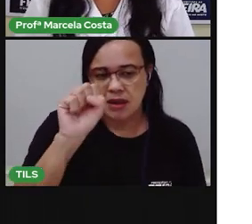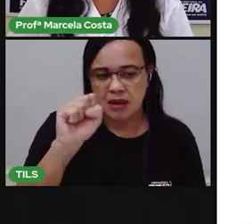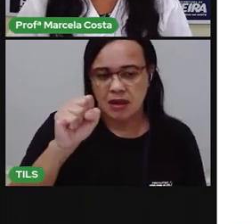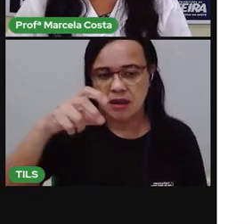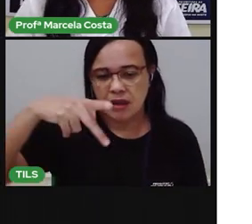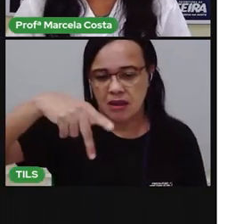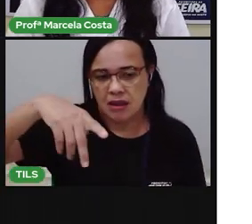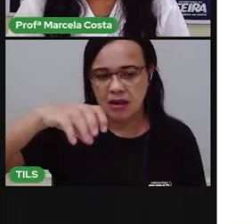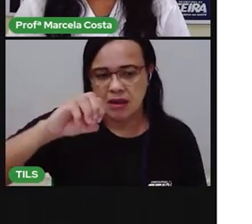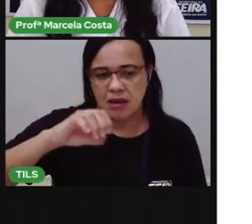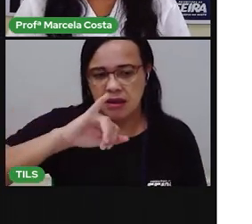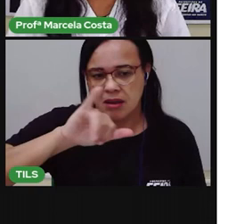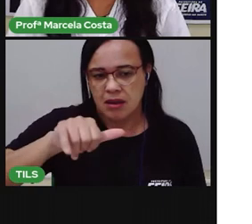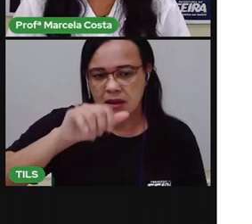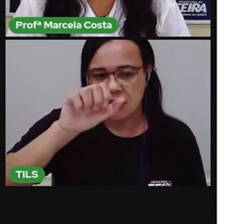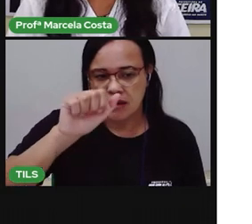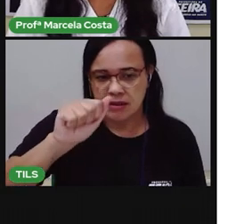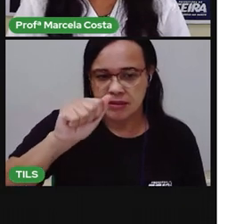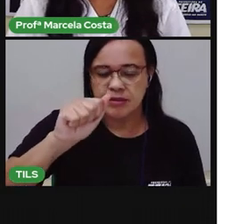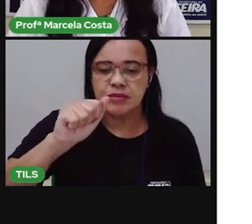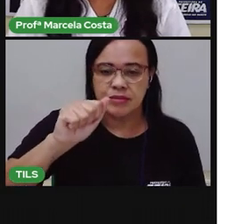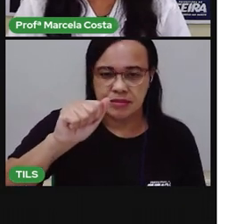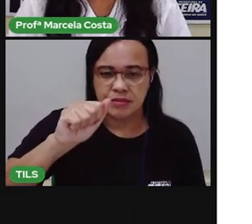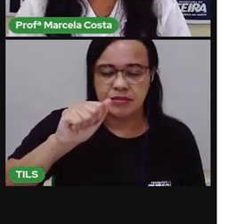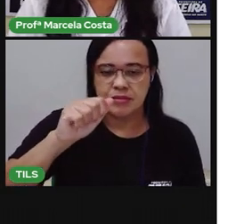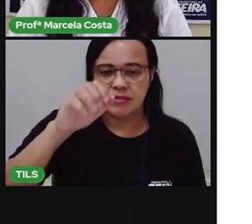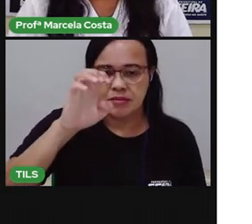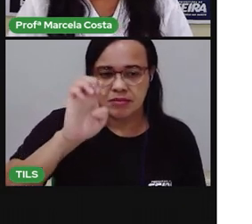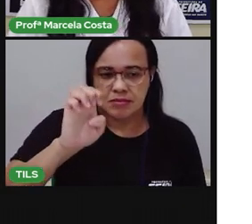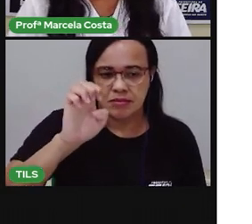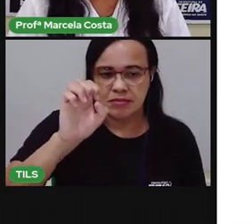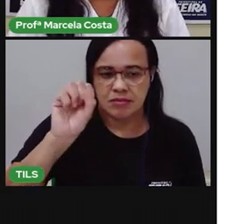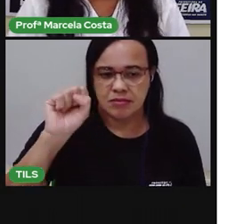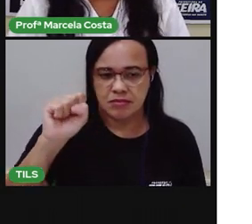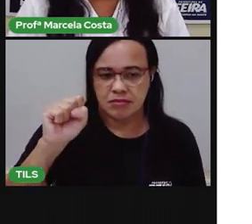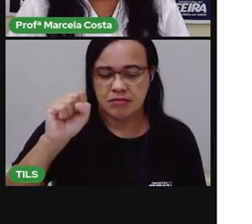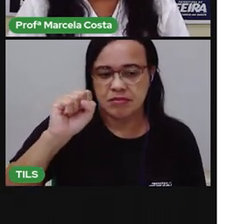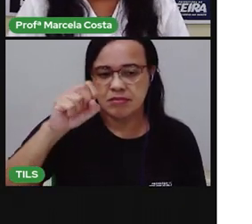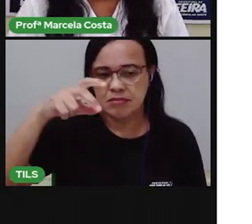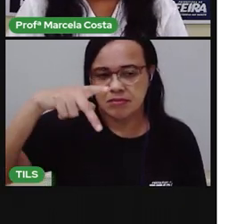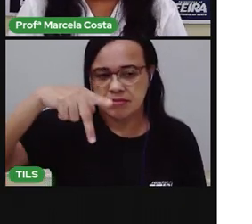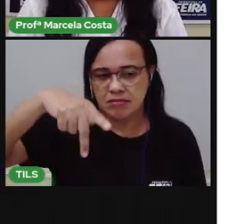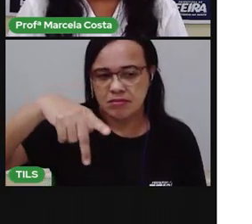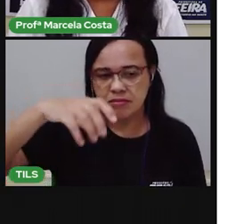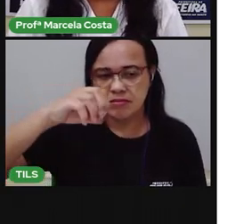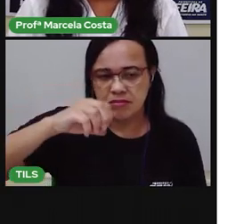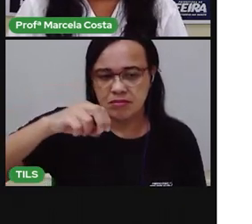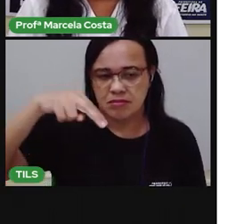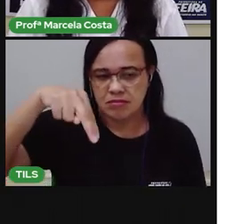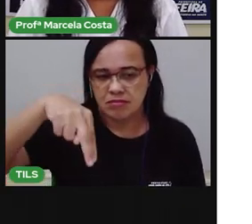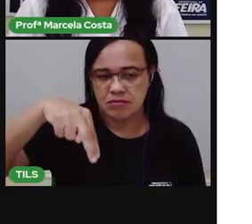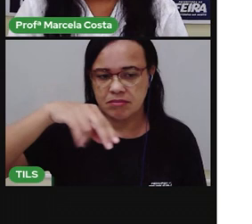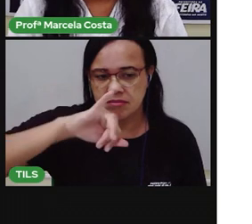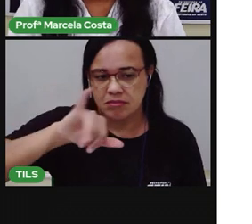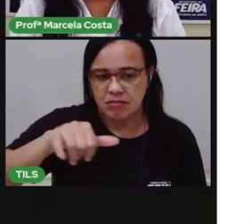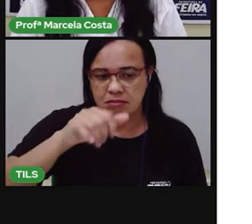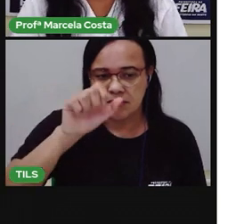esponja. Ó, esponja. Esponja.